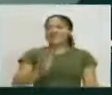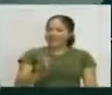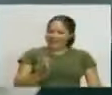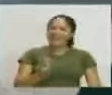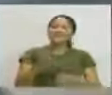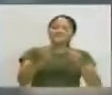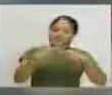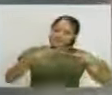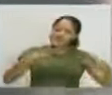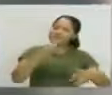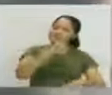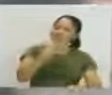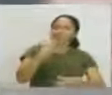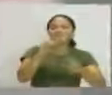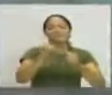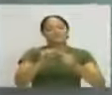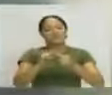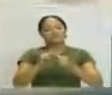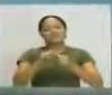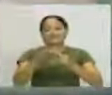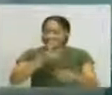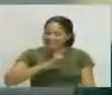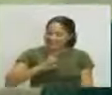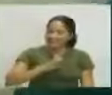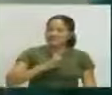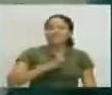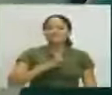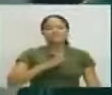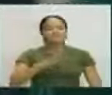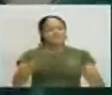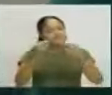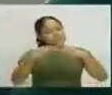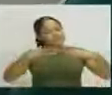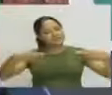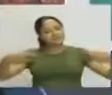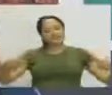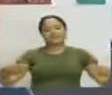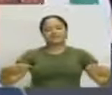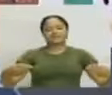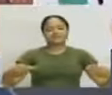afora. Muitas coisas boas sendo feitas pelo país afora.